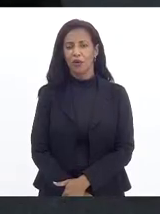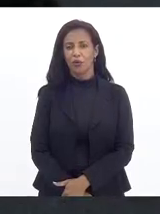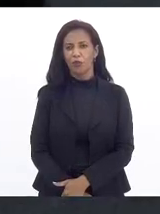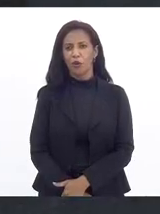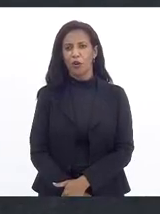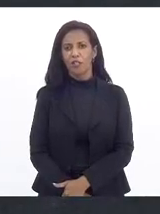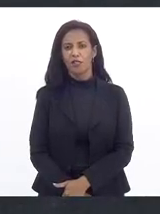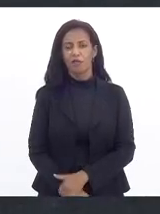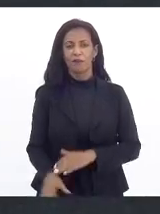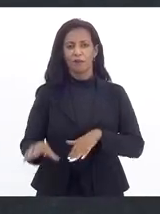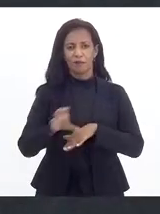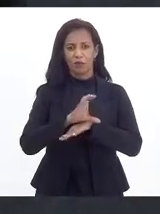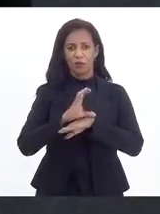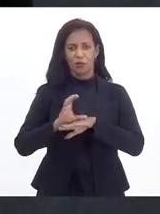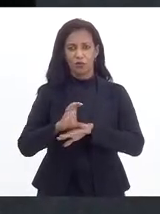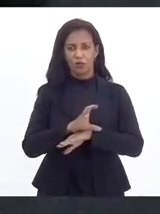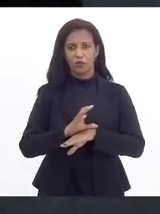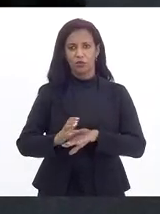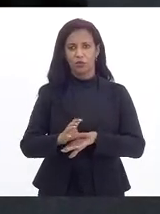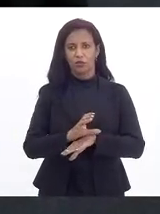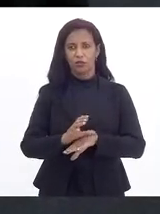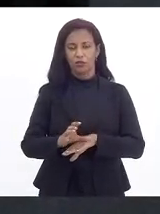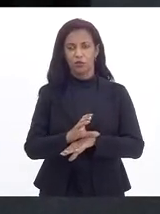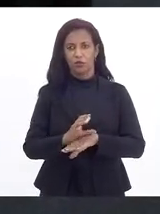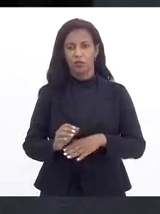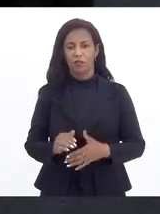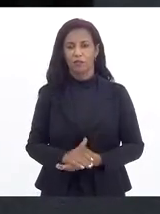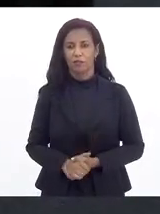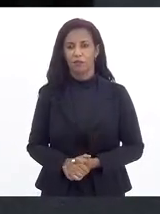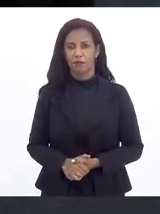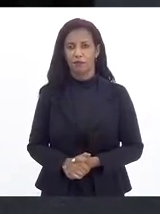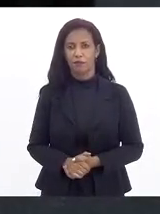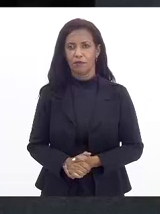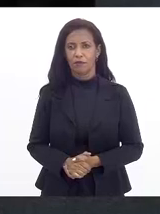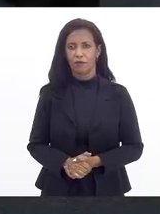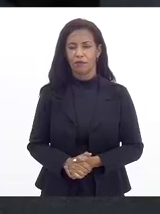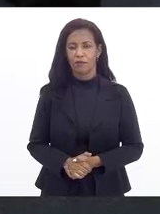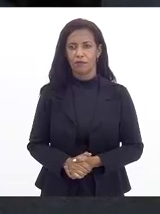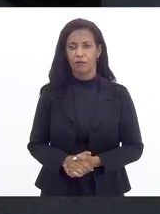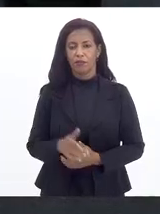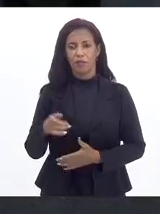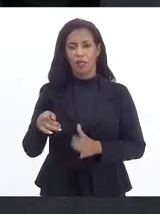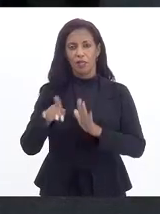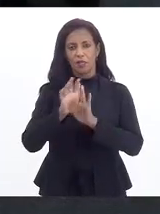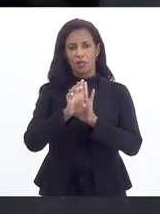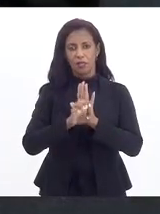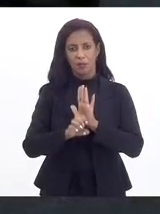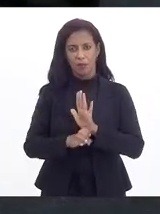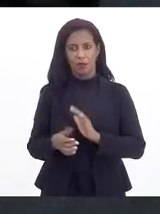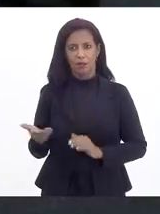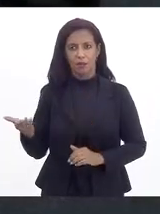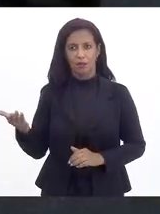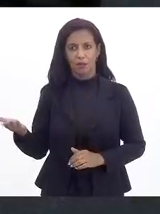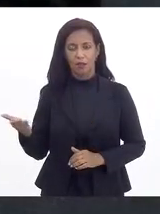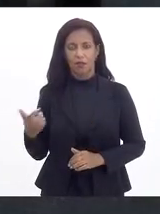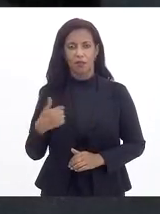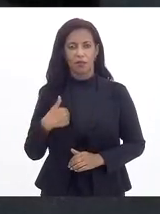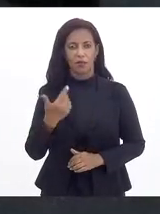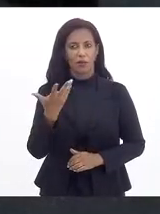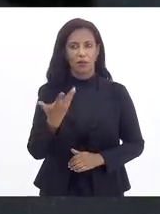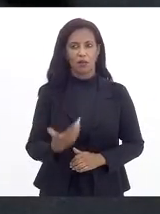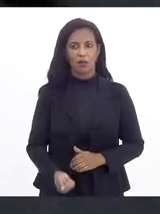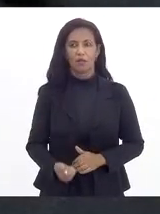pela constitucionalidade, você magnânimo, das emendas dele, eu